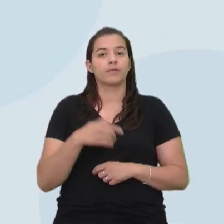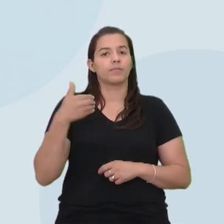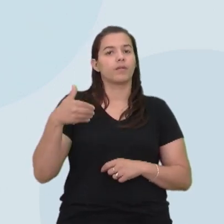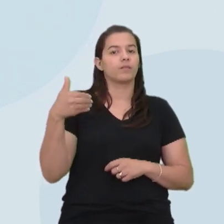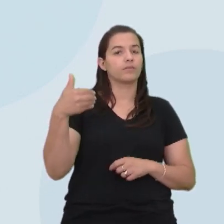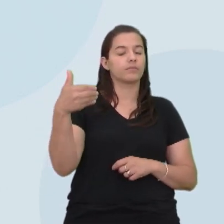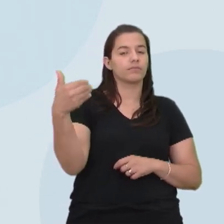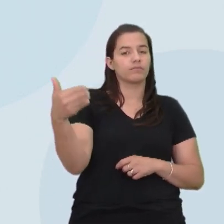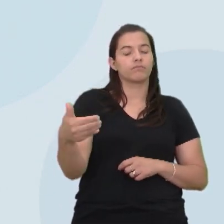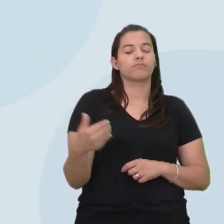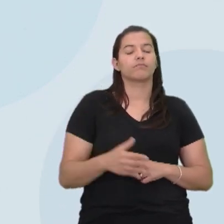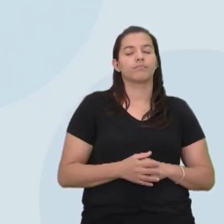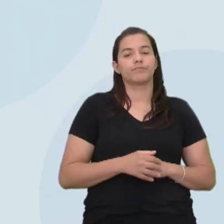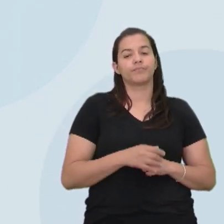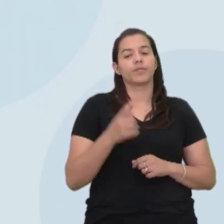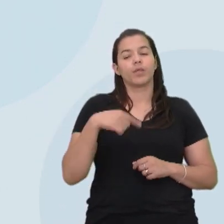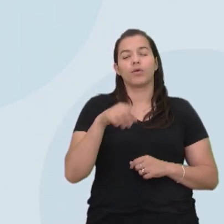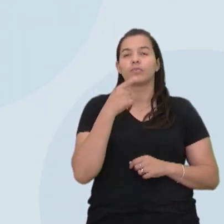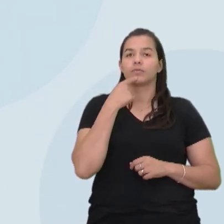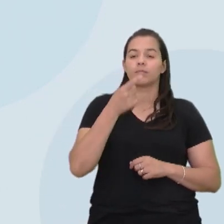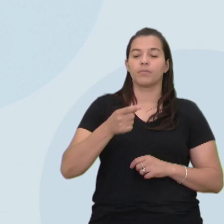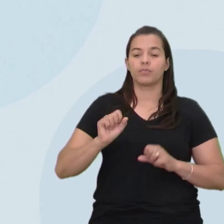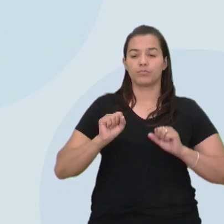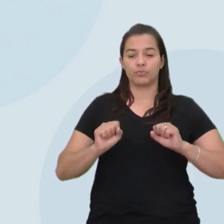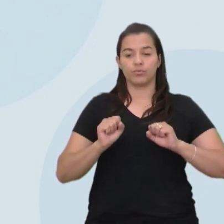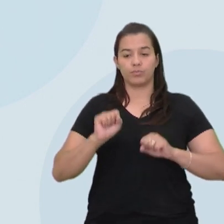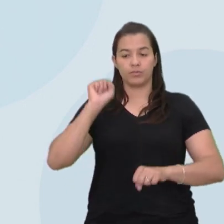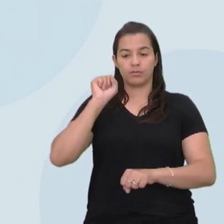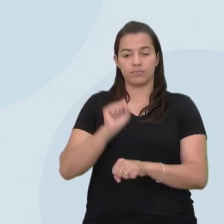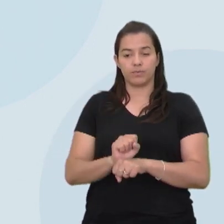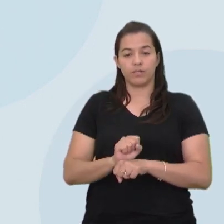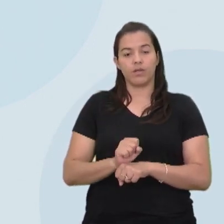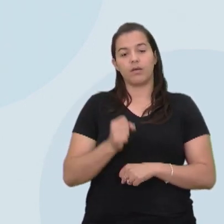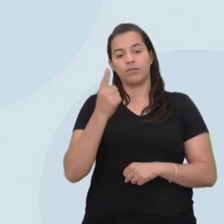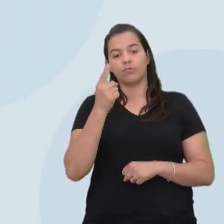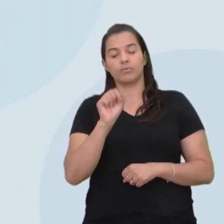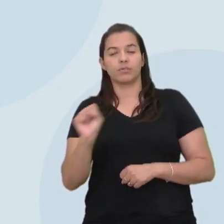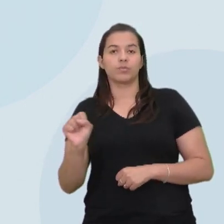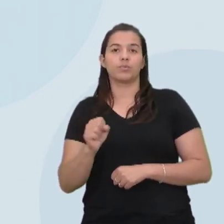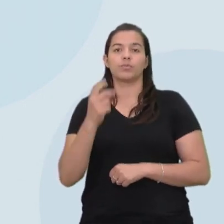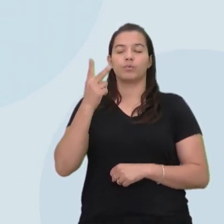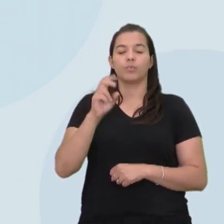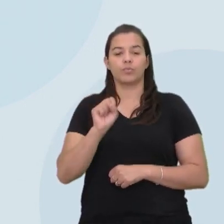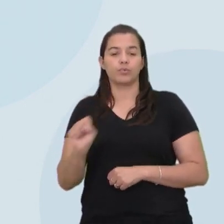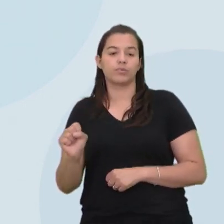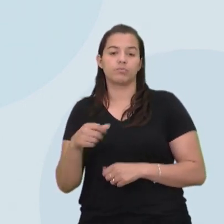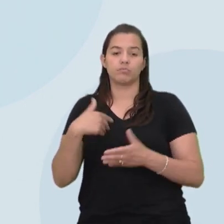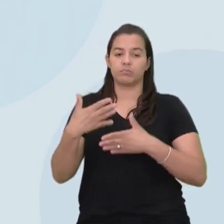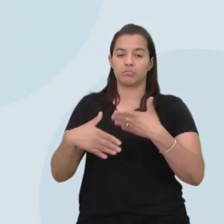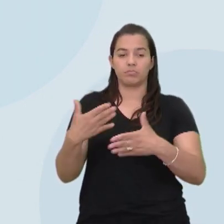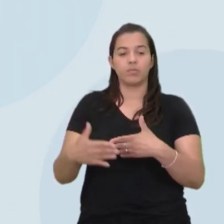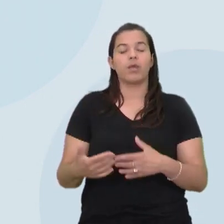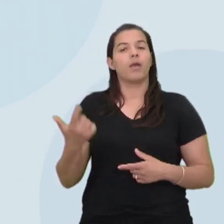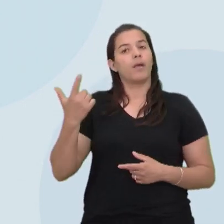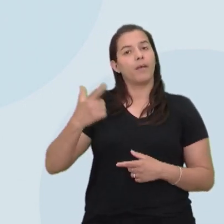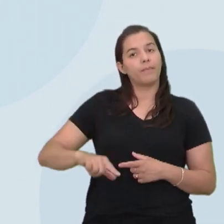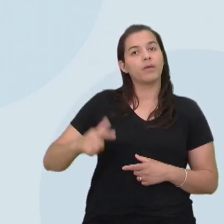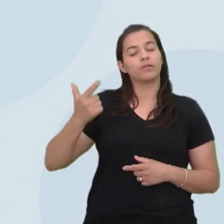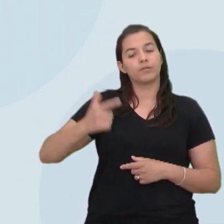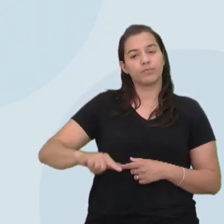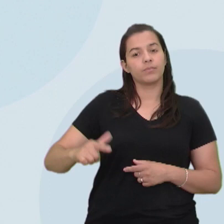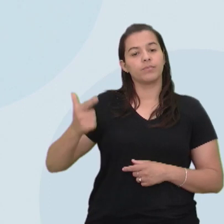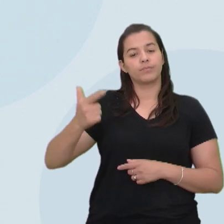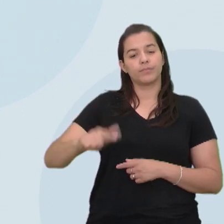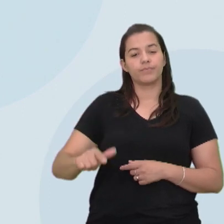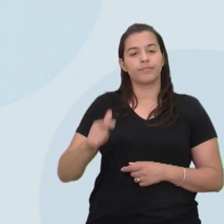repetir procedimento. Então, você pode pedir para esperar 1 segundo, 2, 3. Você pode pedir para repetir tantas vezes. Eu quero que o